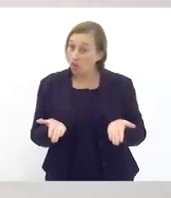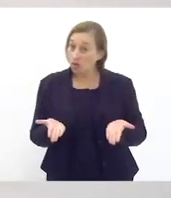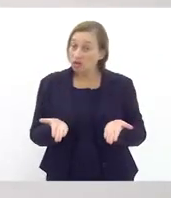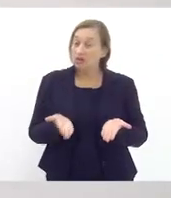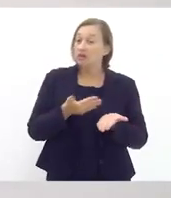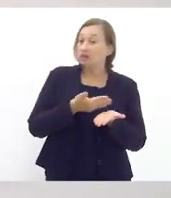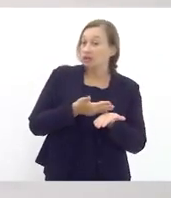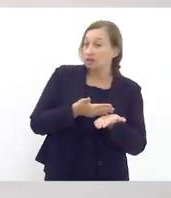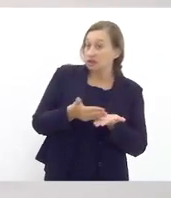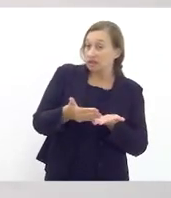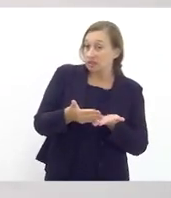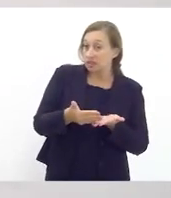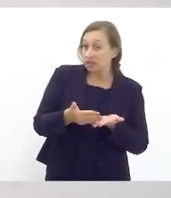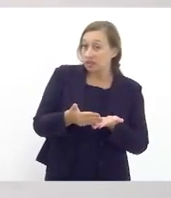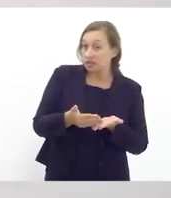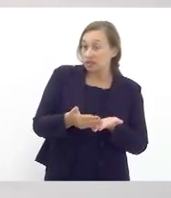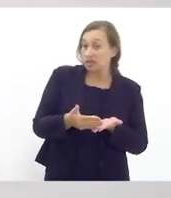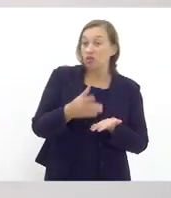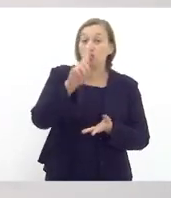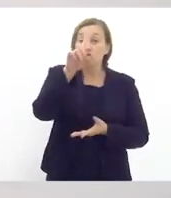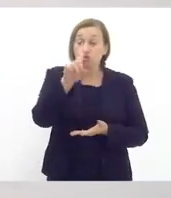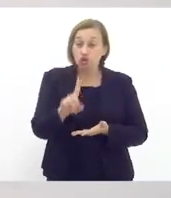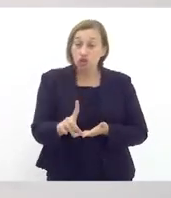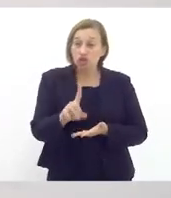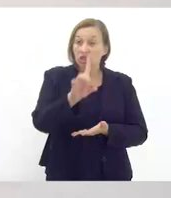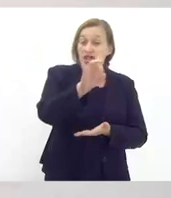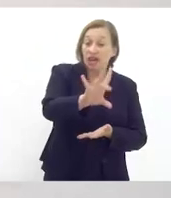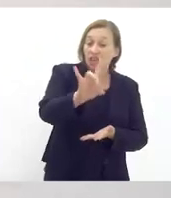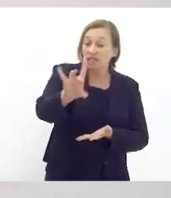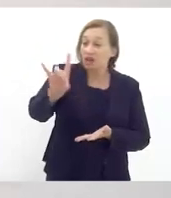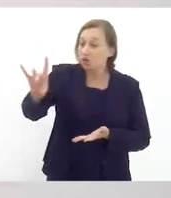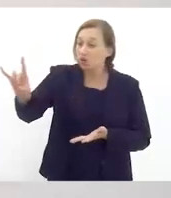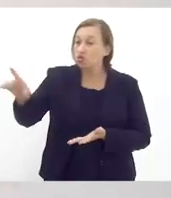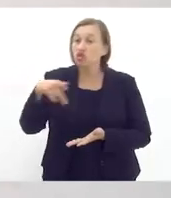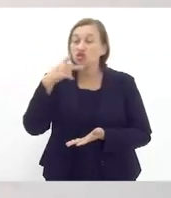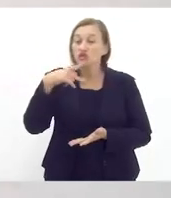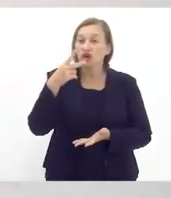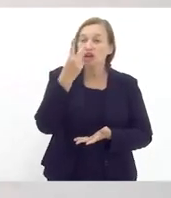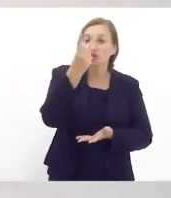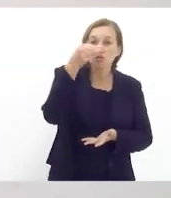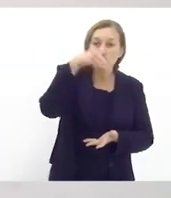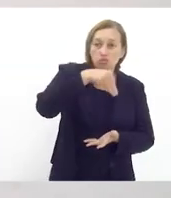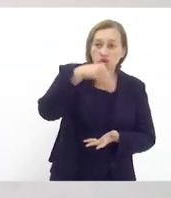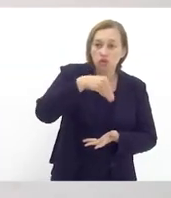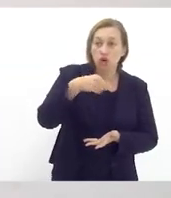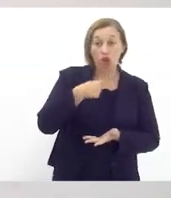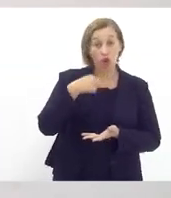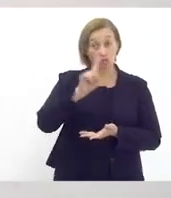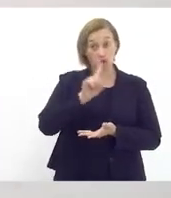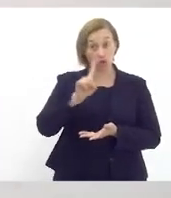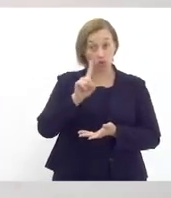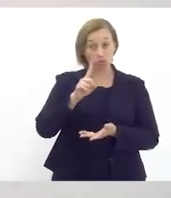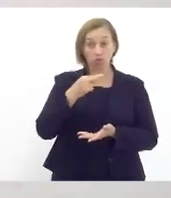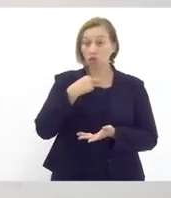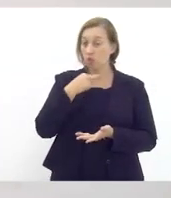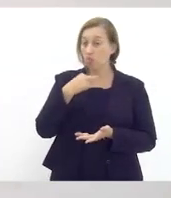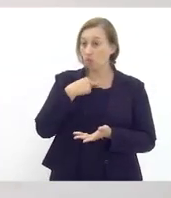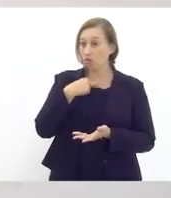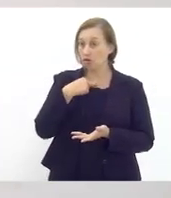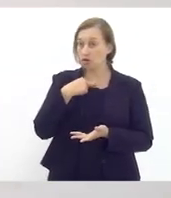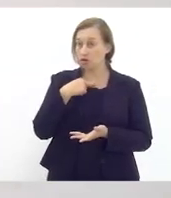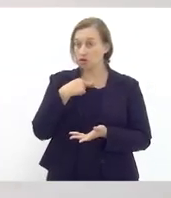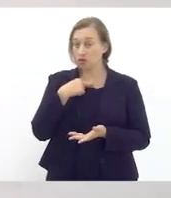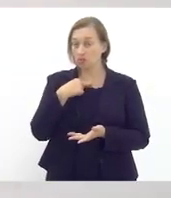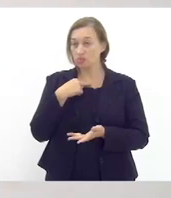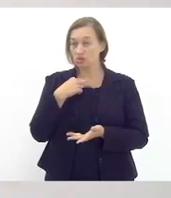proceder garantindo aqui a fala de dois minutos eu não que eu não posso vender você